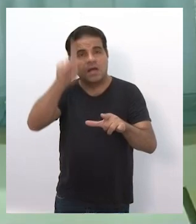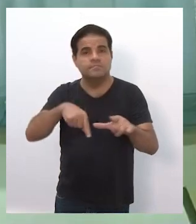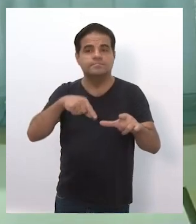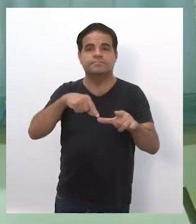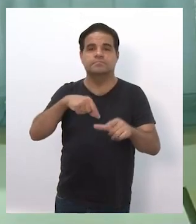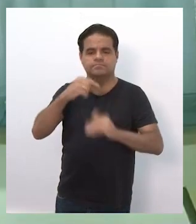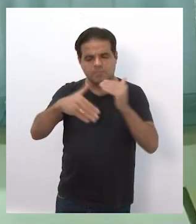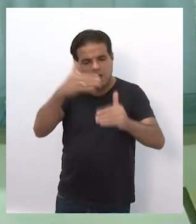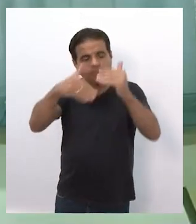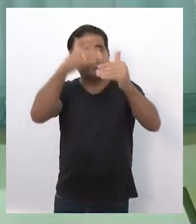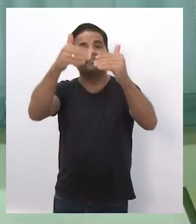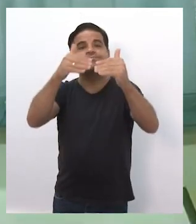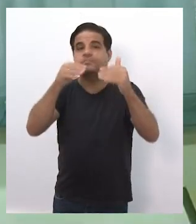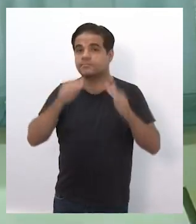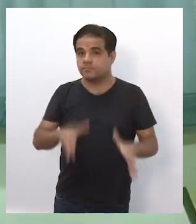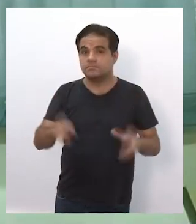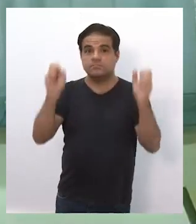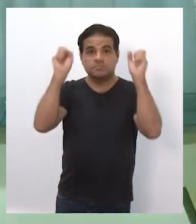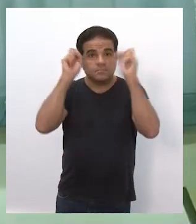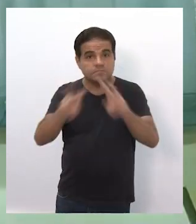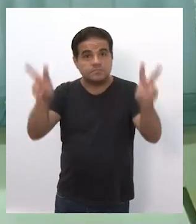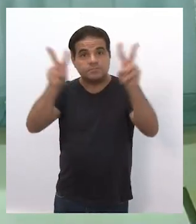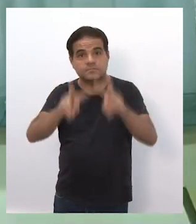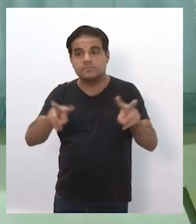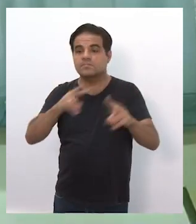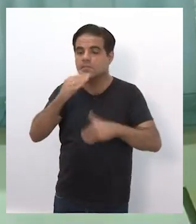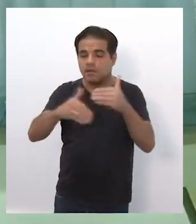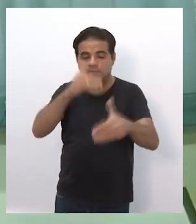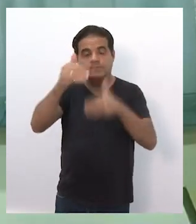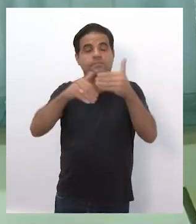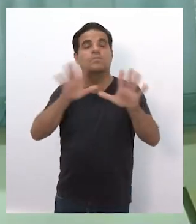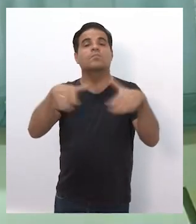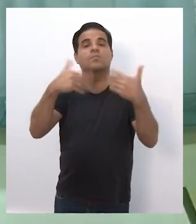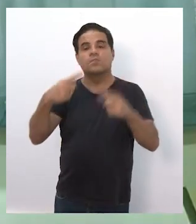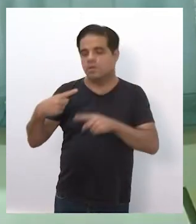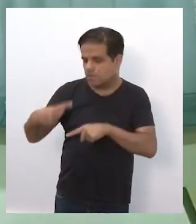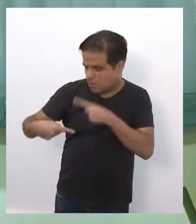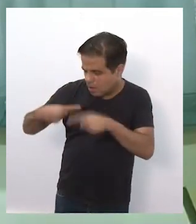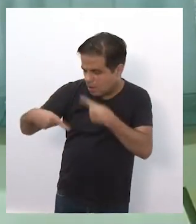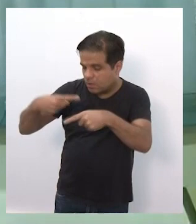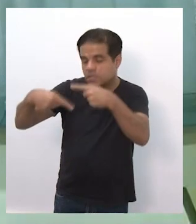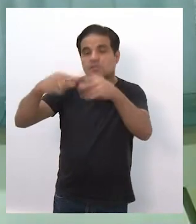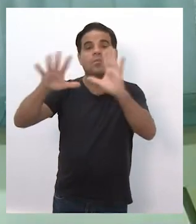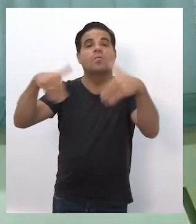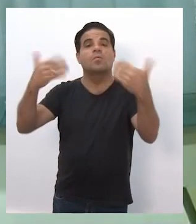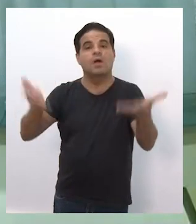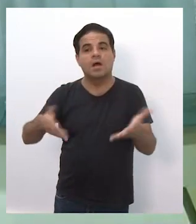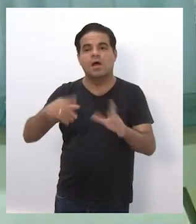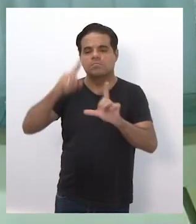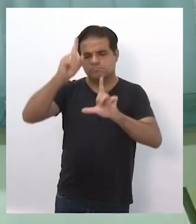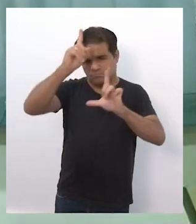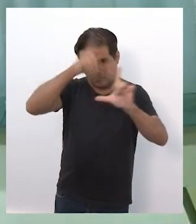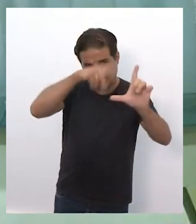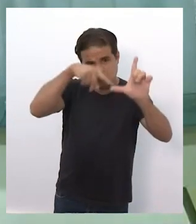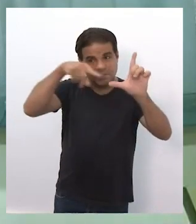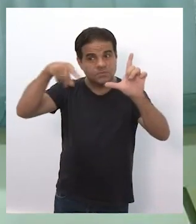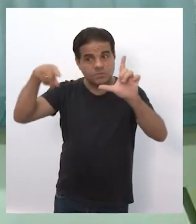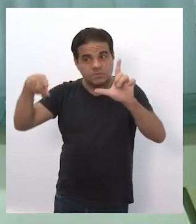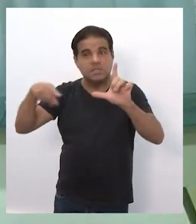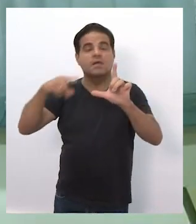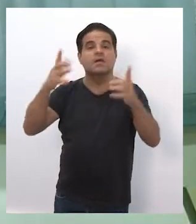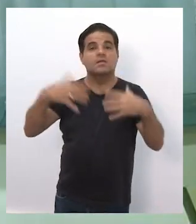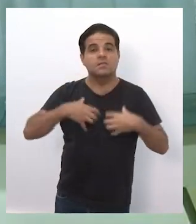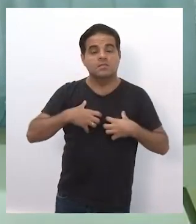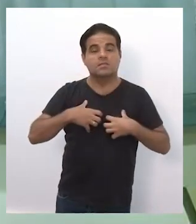o processador, tá? Olhar exatamente o processador, qual é a geração que ele qual é a frequência que ele a situação